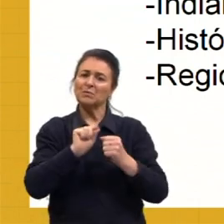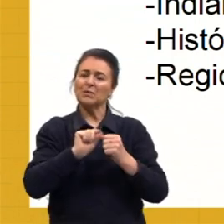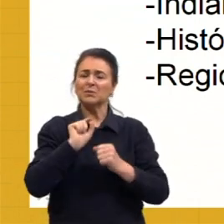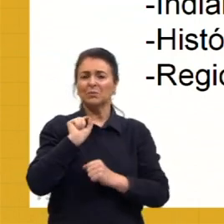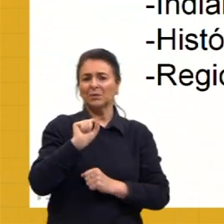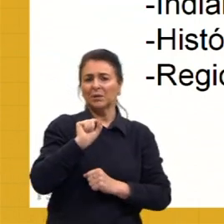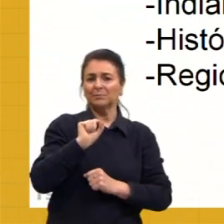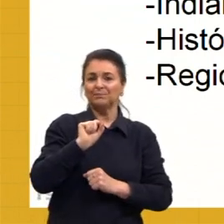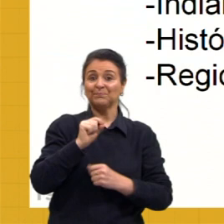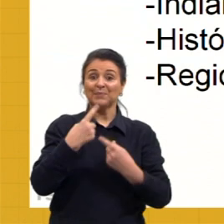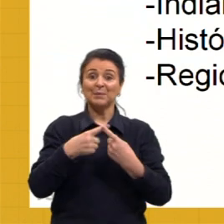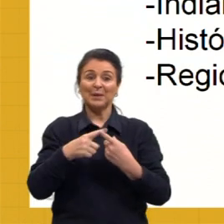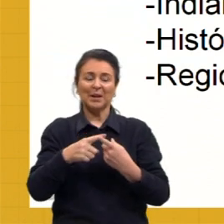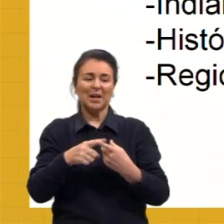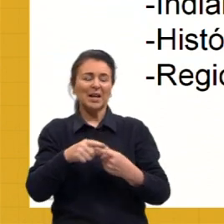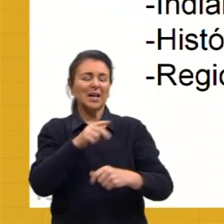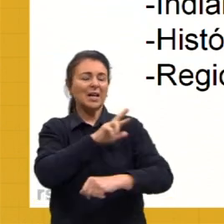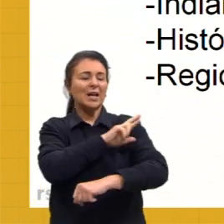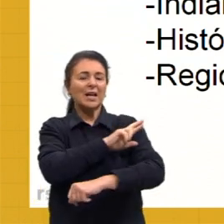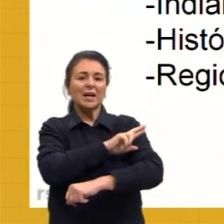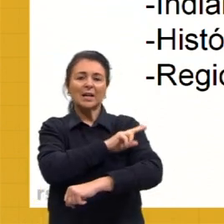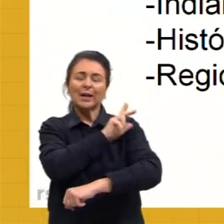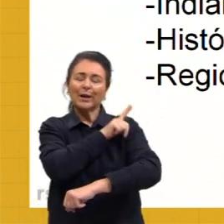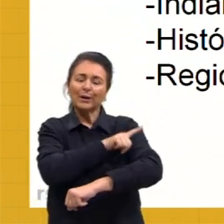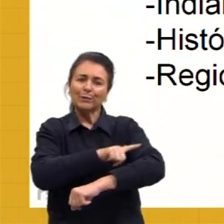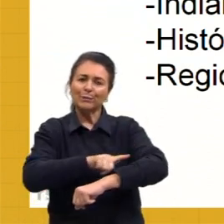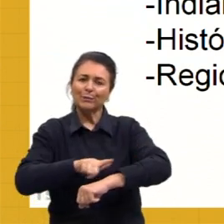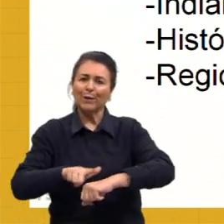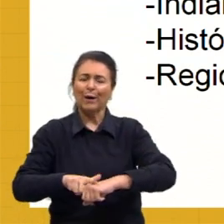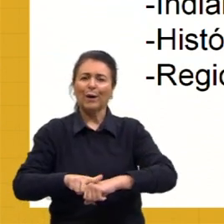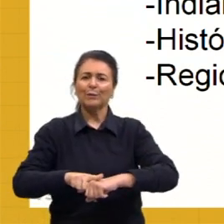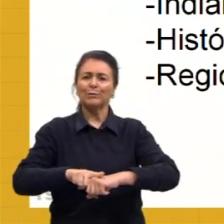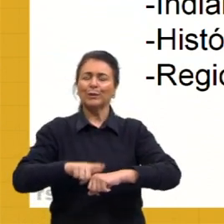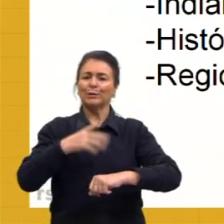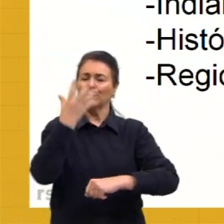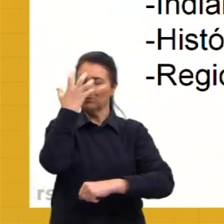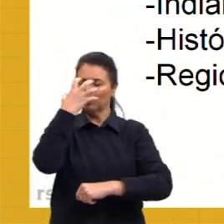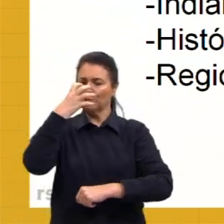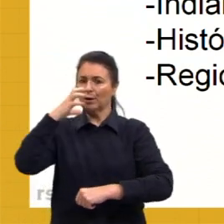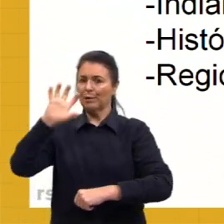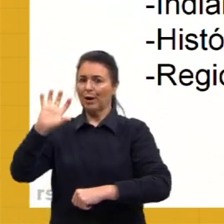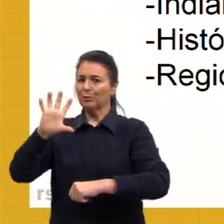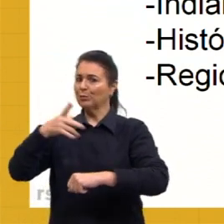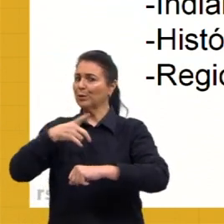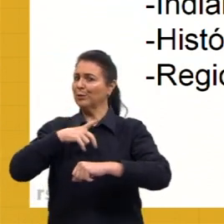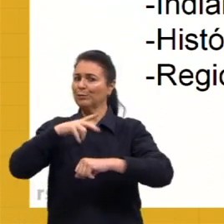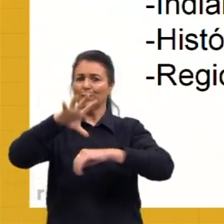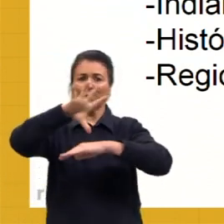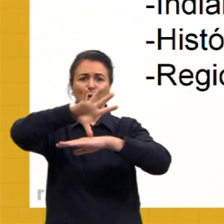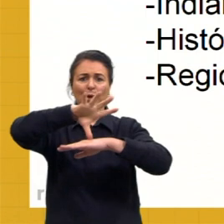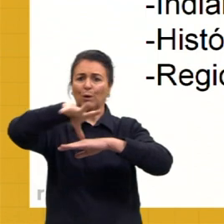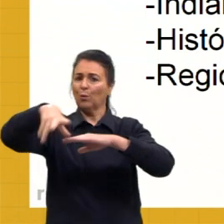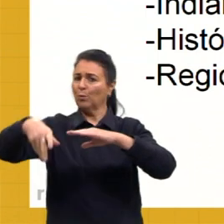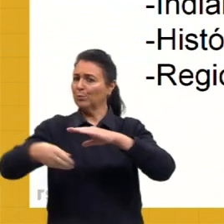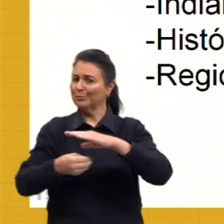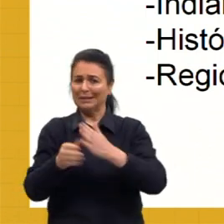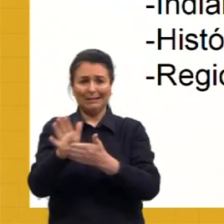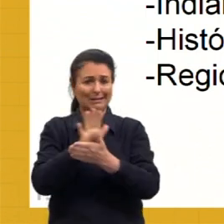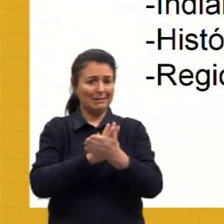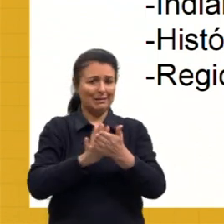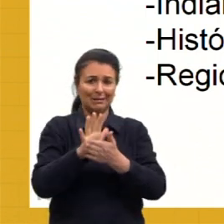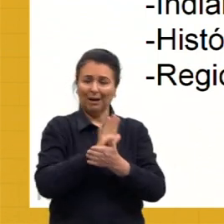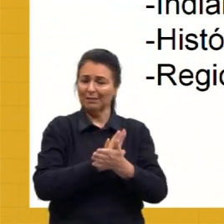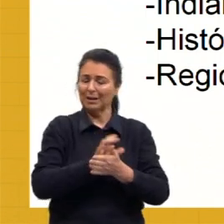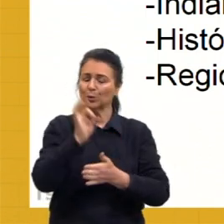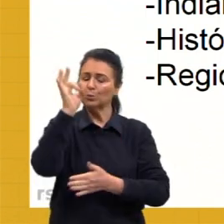ele é educado ele tem um caráter incorruptível ele é o cara perfeito tá ele é totalmente né